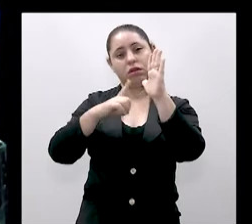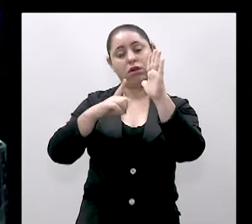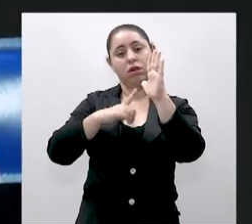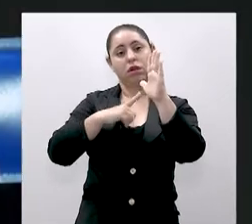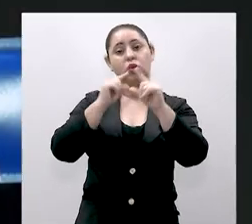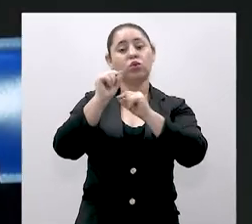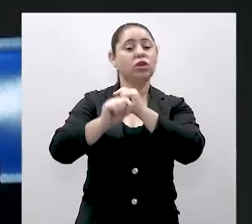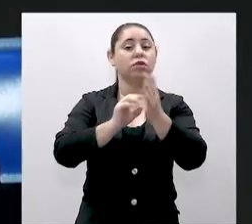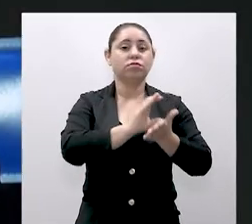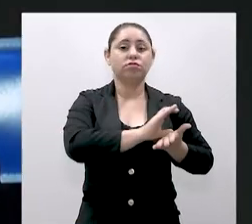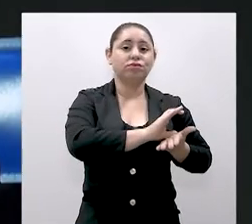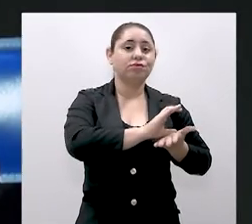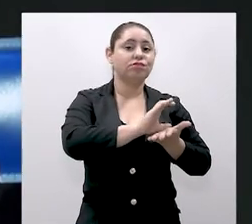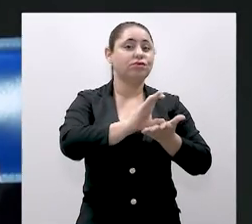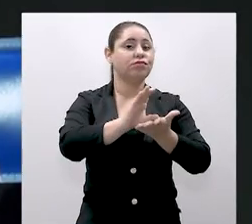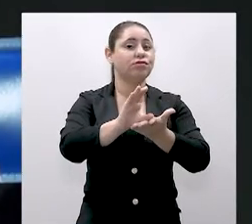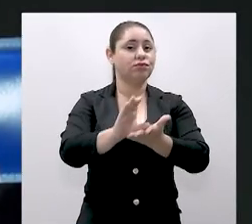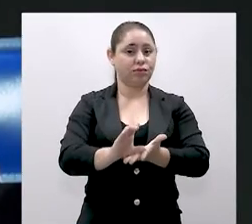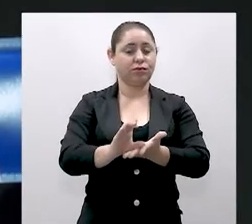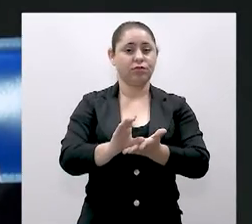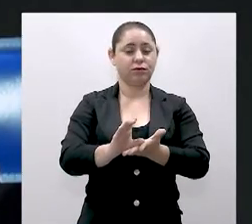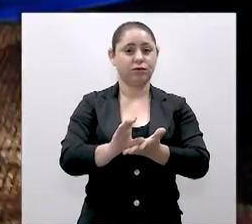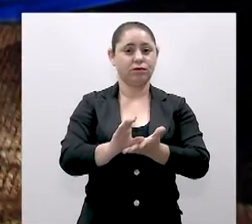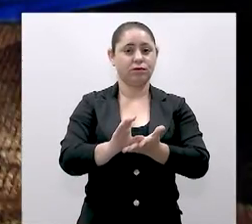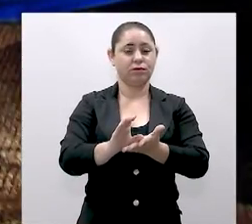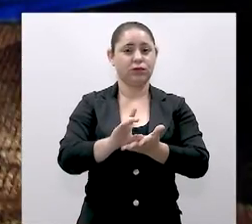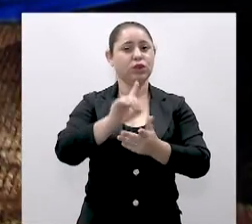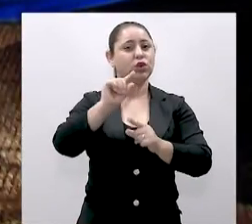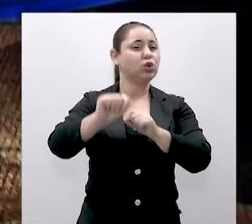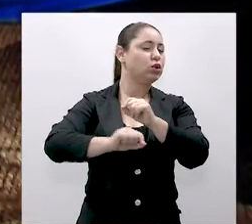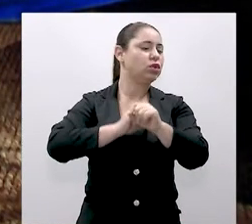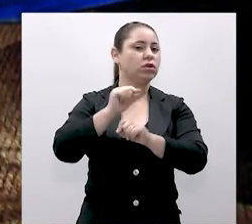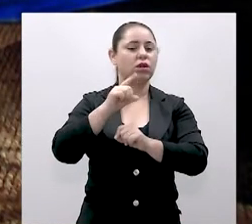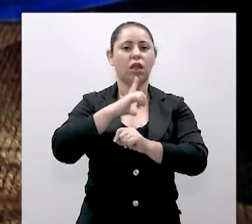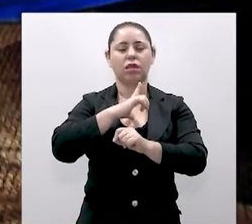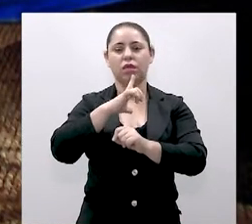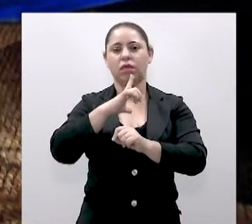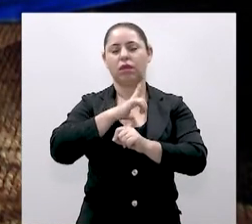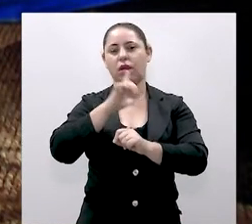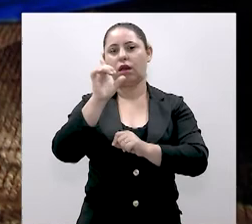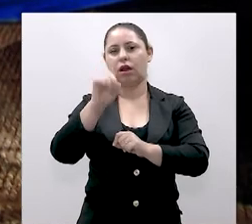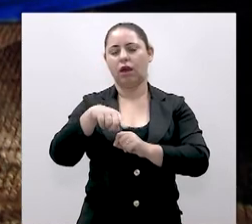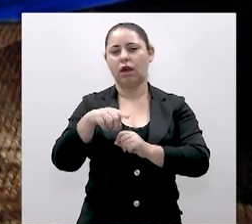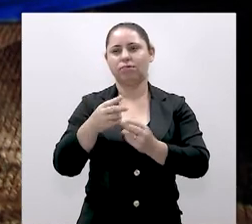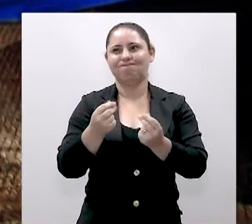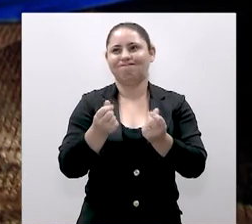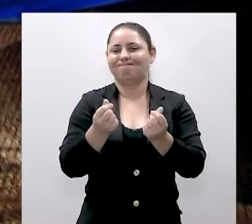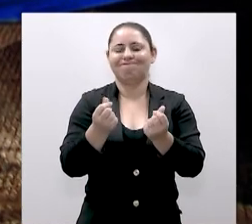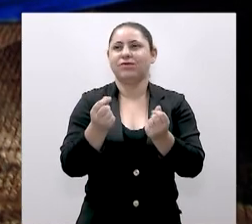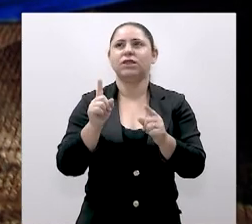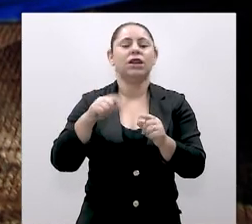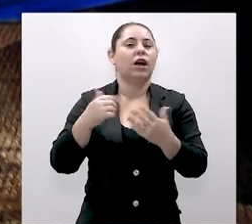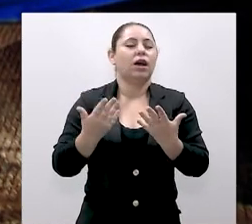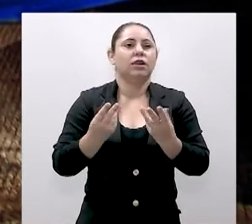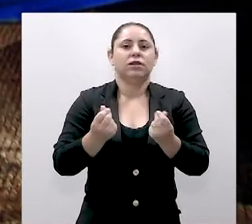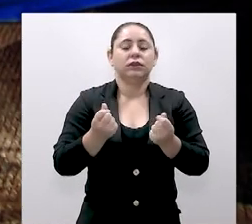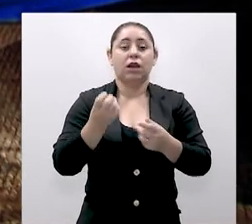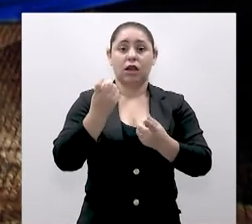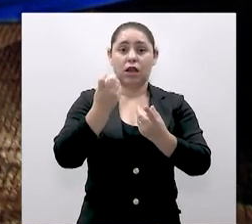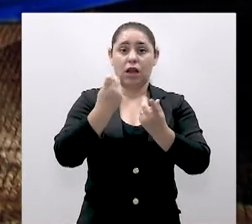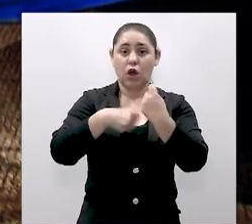garante é investimentos é que que garantem a a